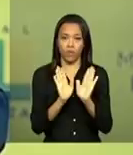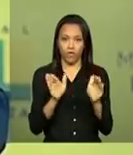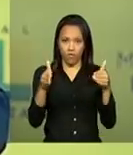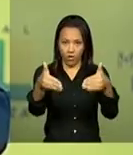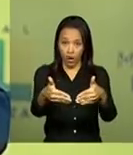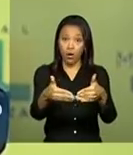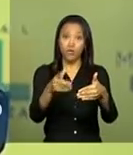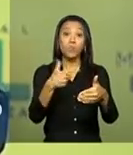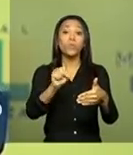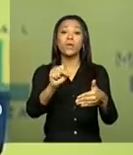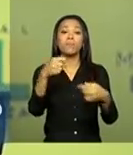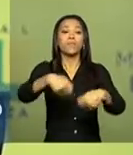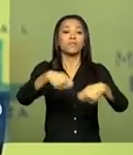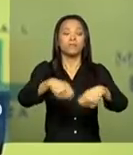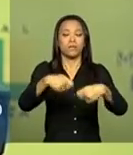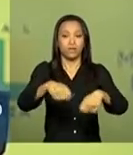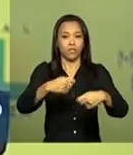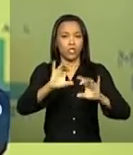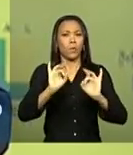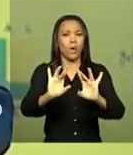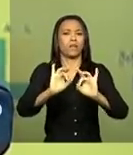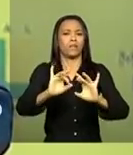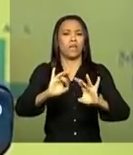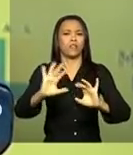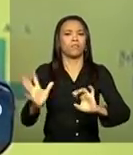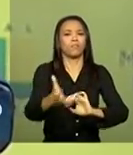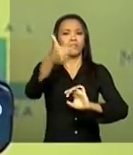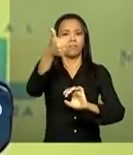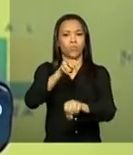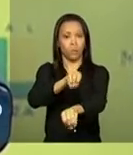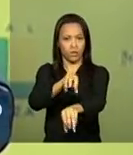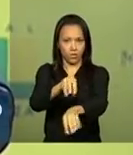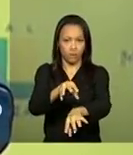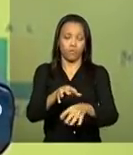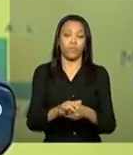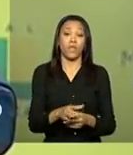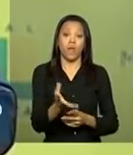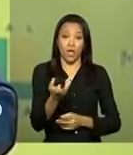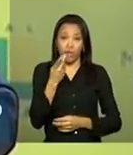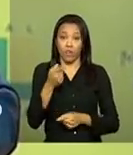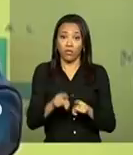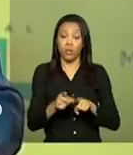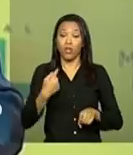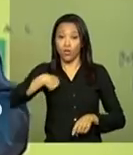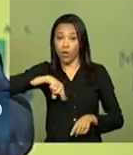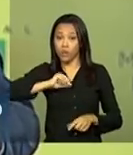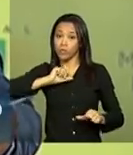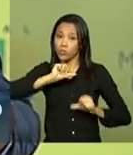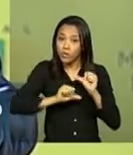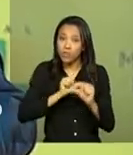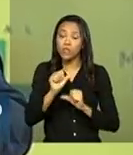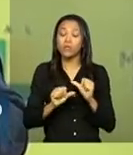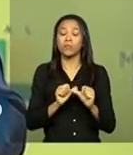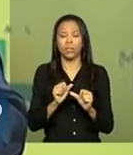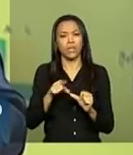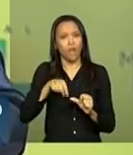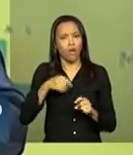que o país precisa em termos de qualidade da educação. Queria dizer que nós mudamos também, foi um elemento